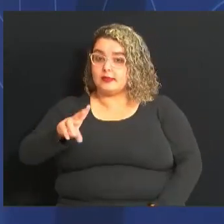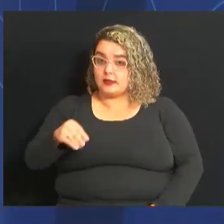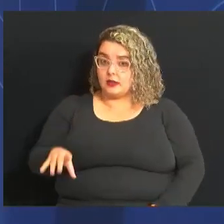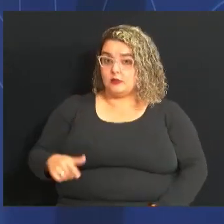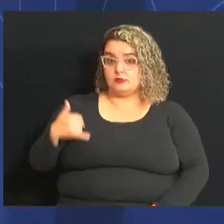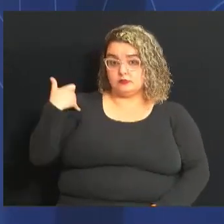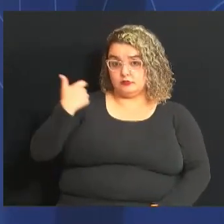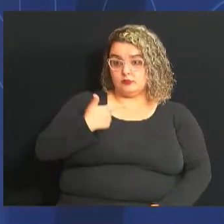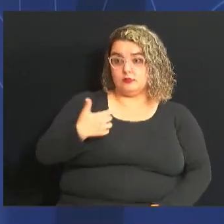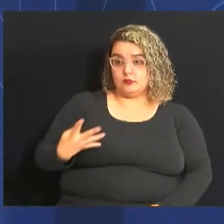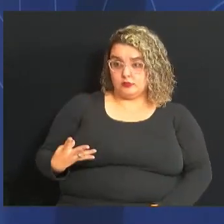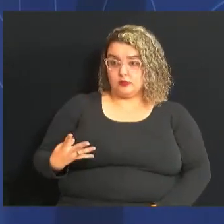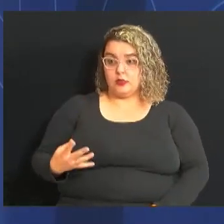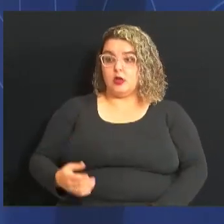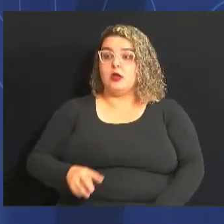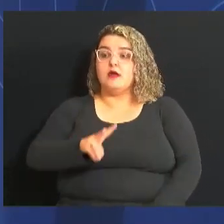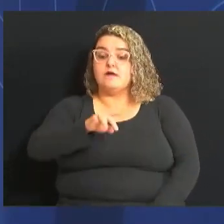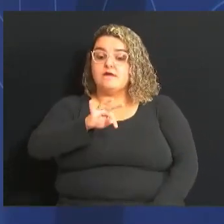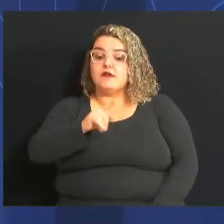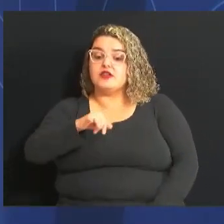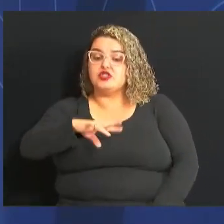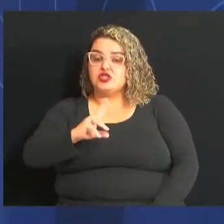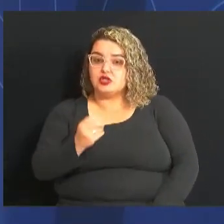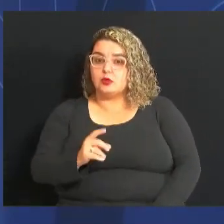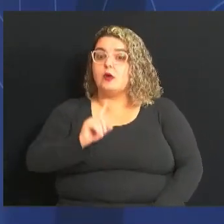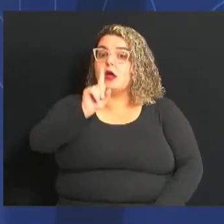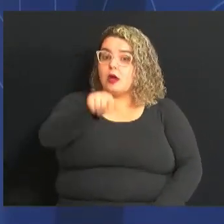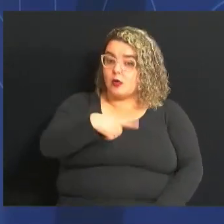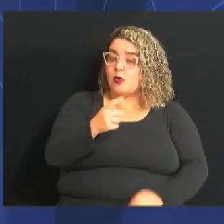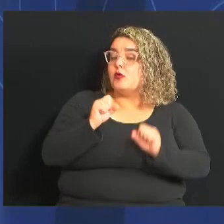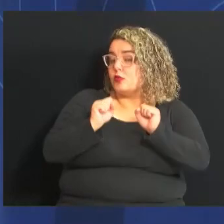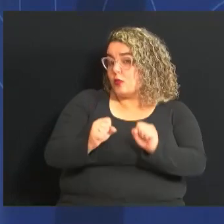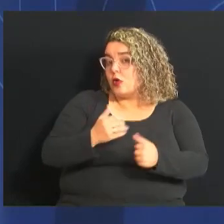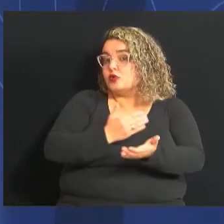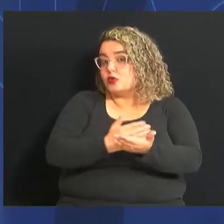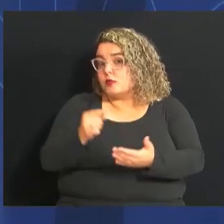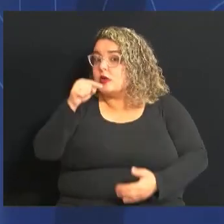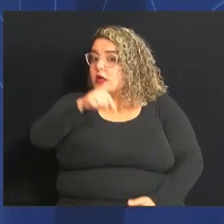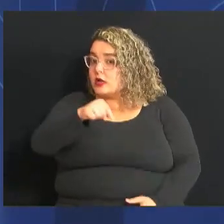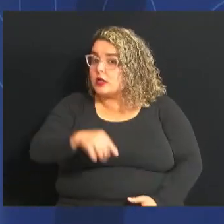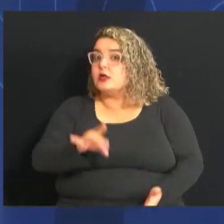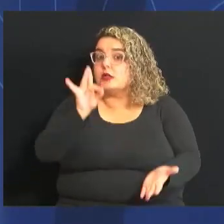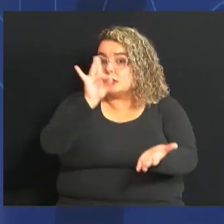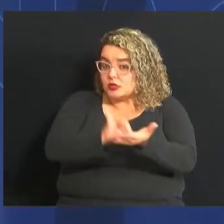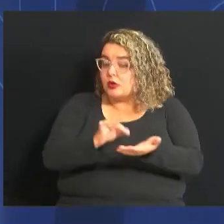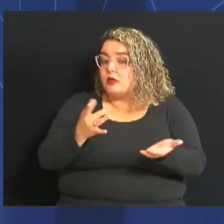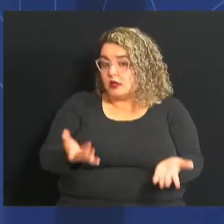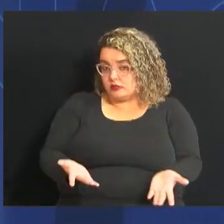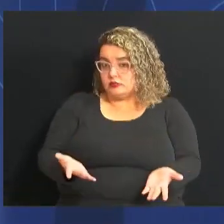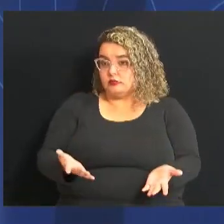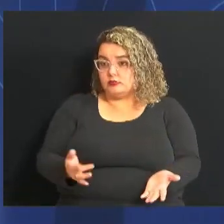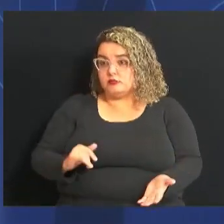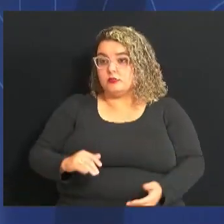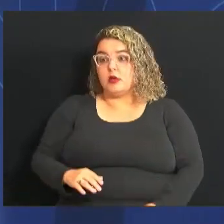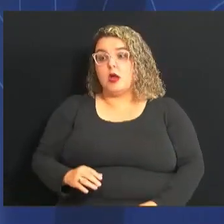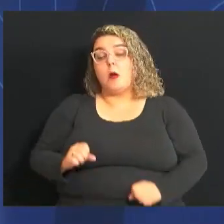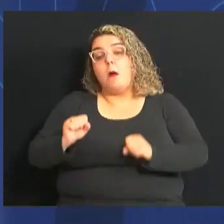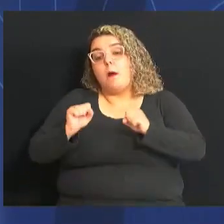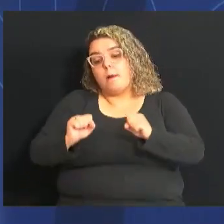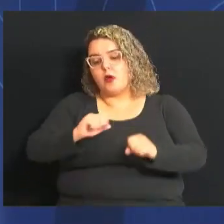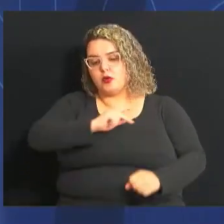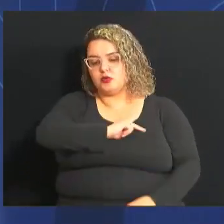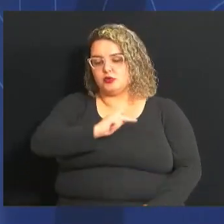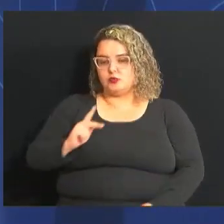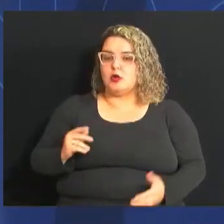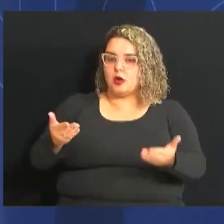Vitinho, jovem da categoria de base, é outro que pode começar entre os titulares. Então, a provável Ponte Preta para hoje à